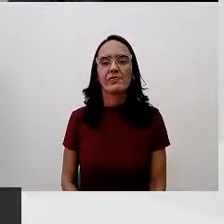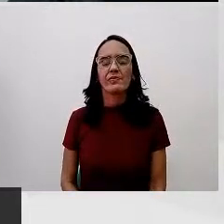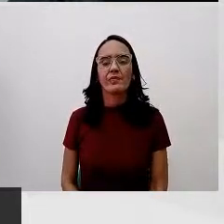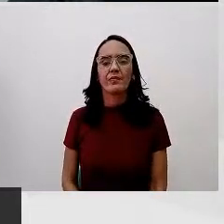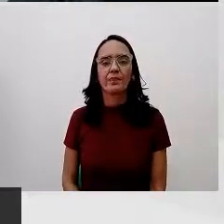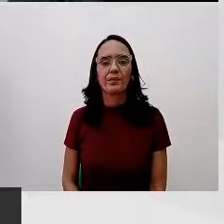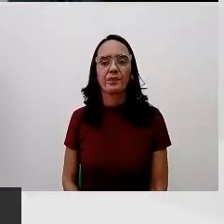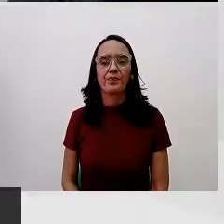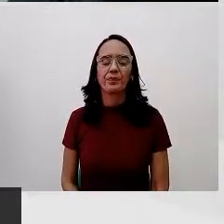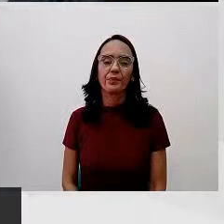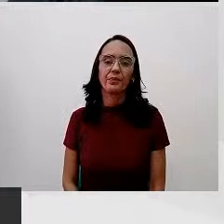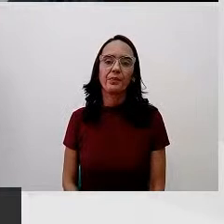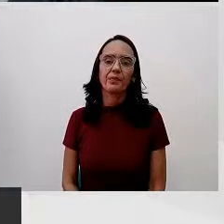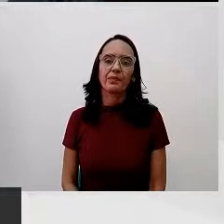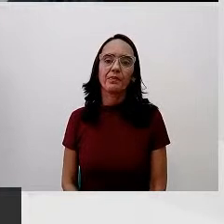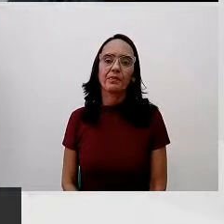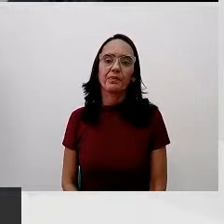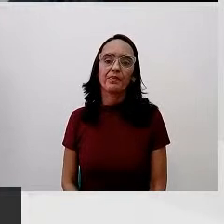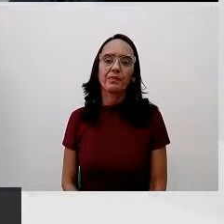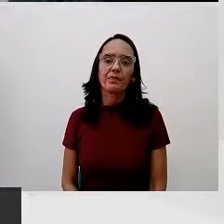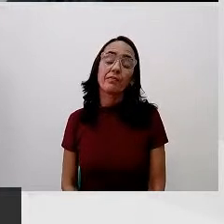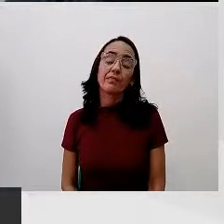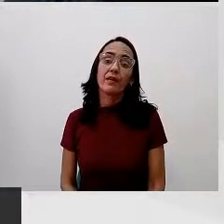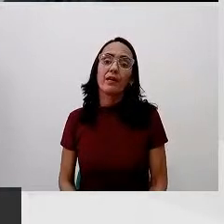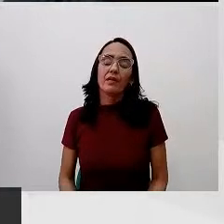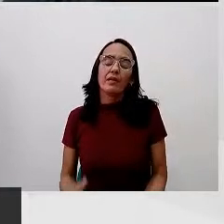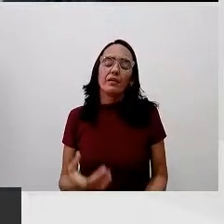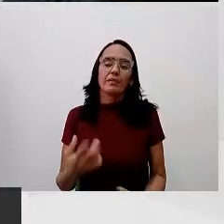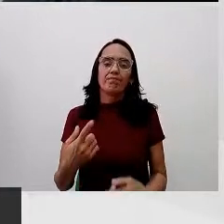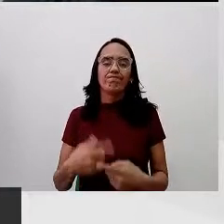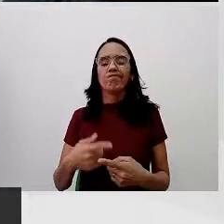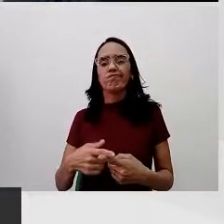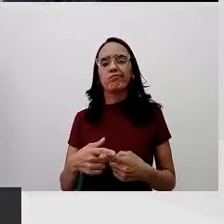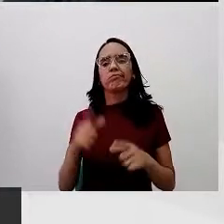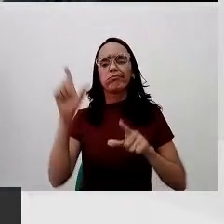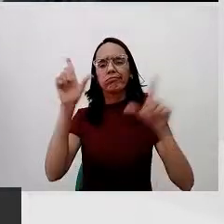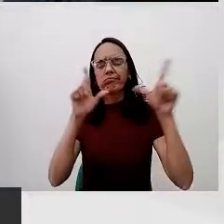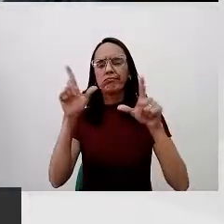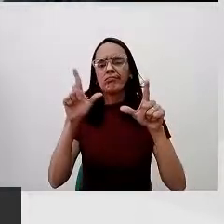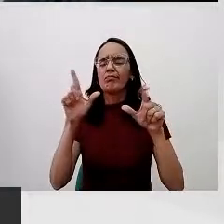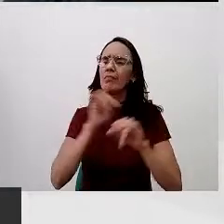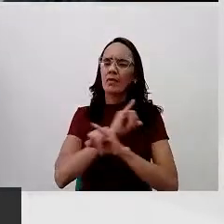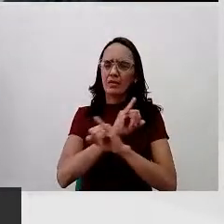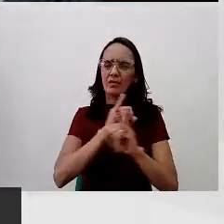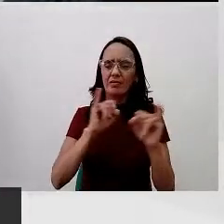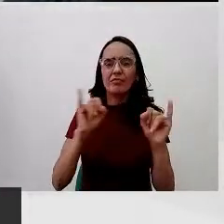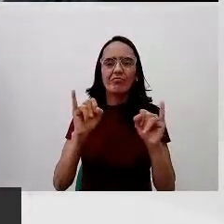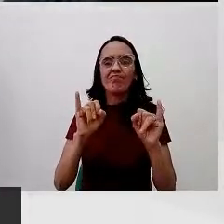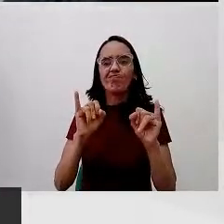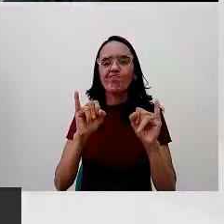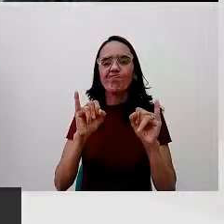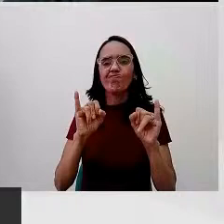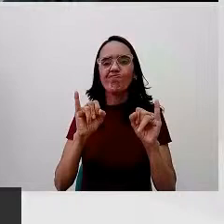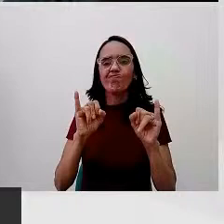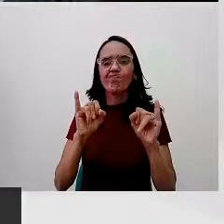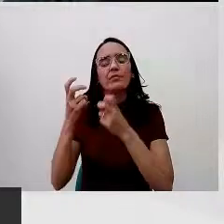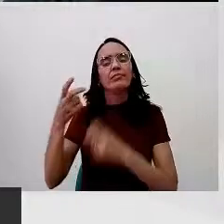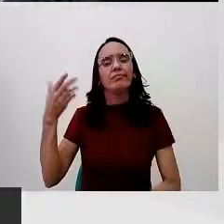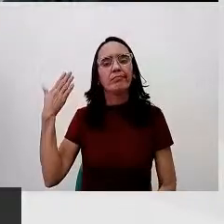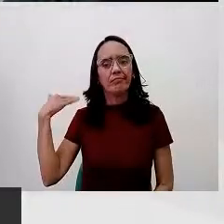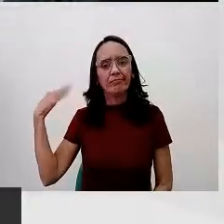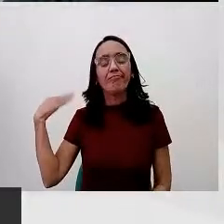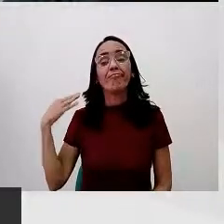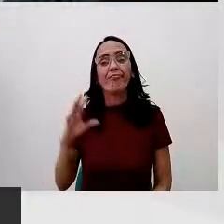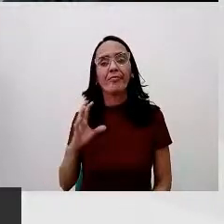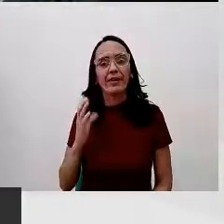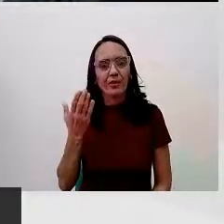os informes publicitários na TV, né? Já acontecia mais antigamente